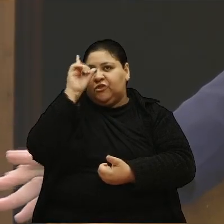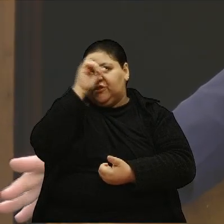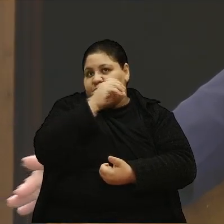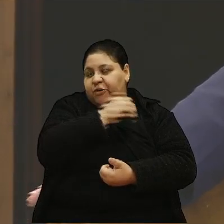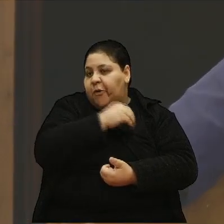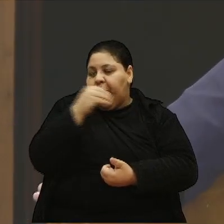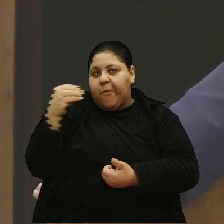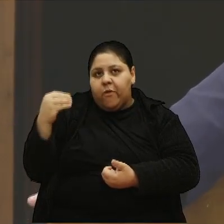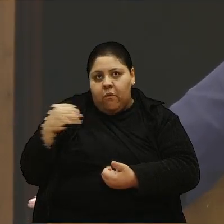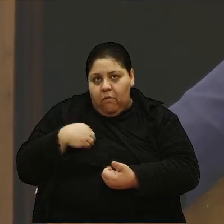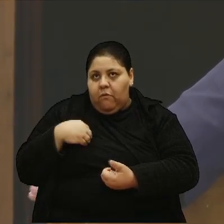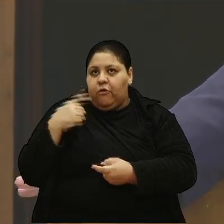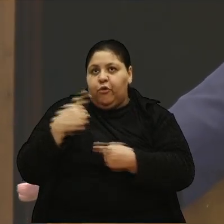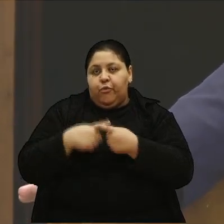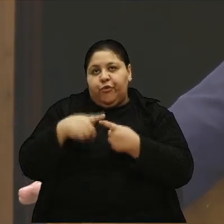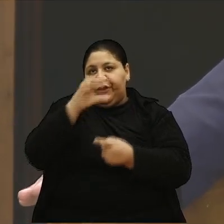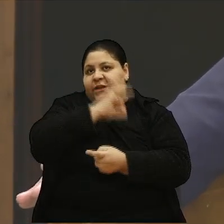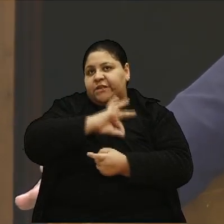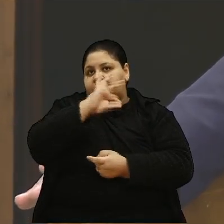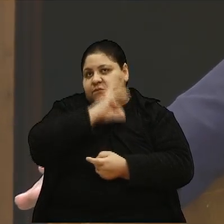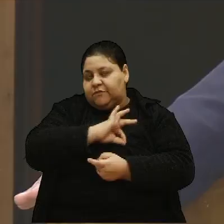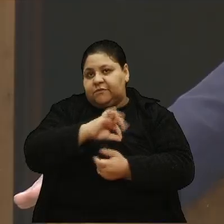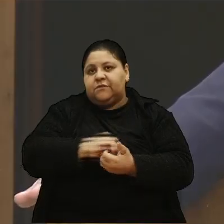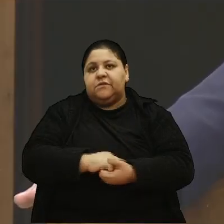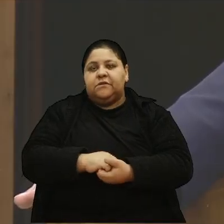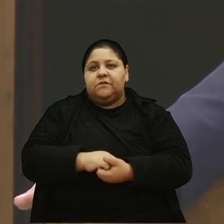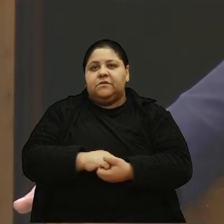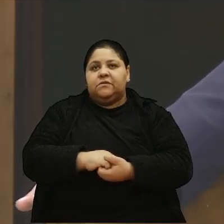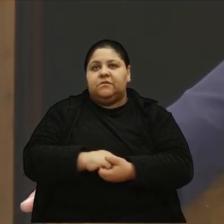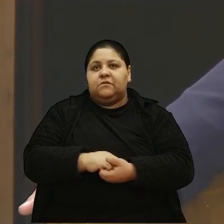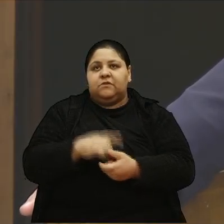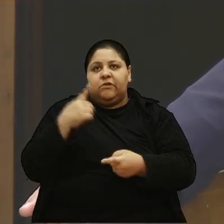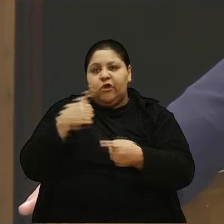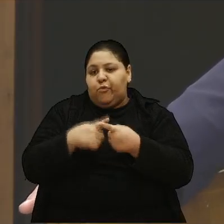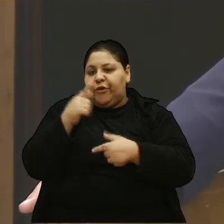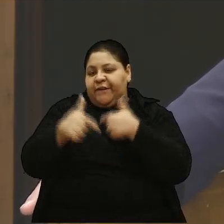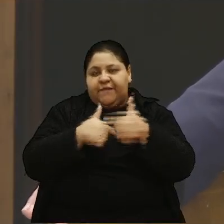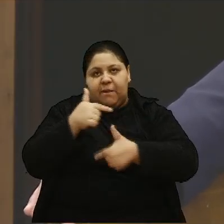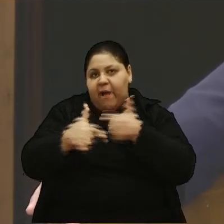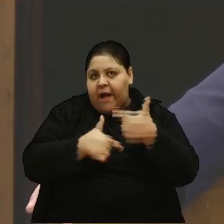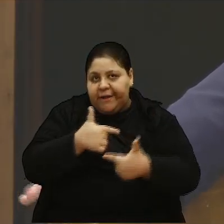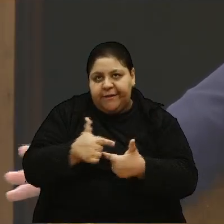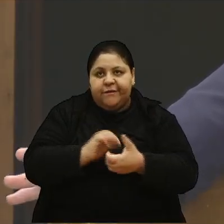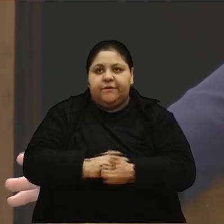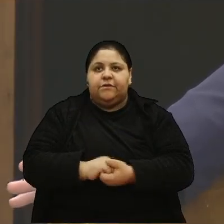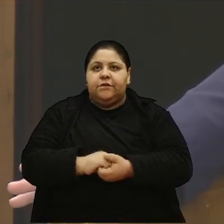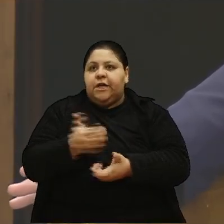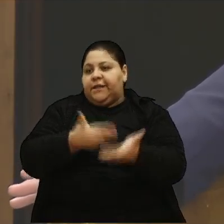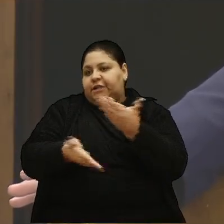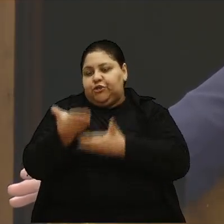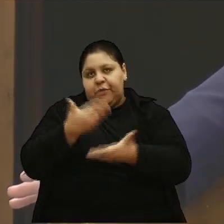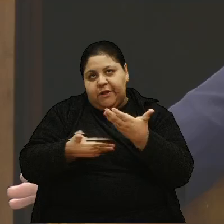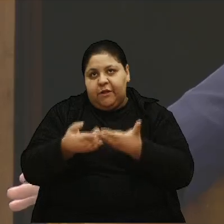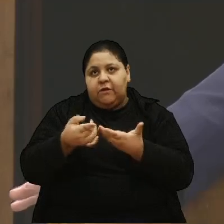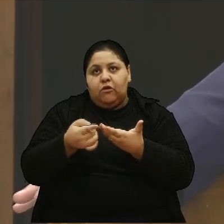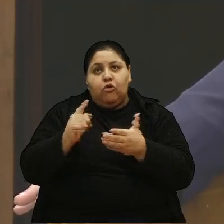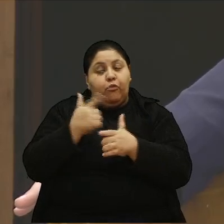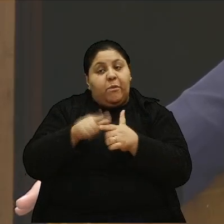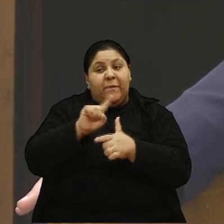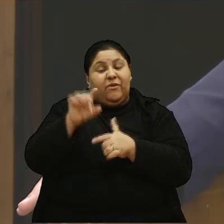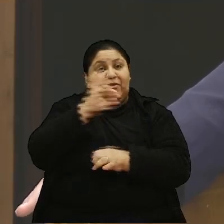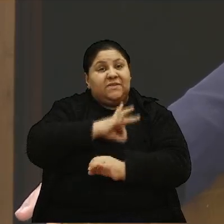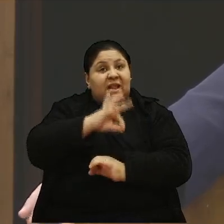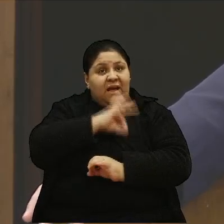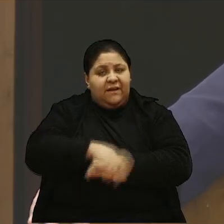em razão do salário. Talvez temos dificuldade por questão de condições de trabalho, a quantidade de atendimentos e etc. O problema não é o salário.